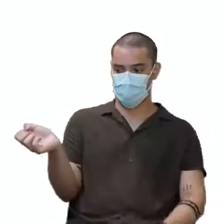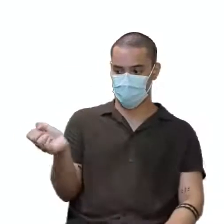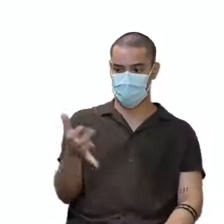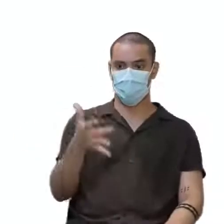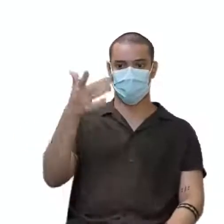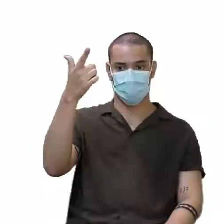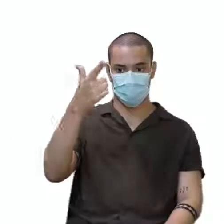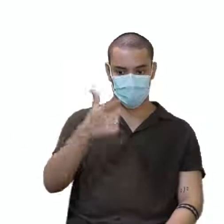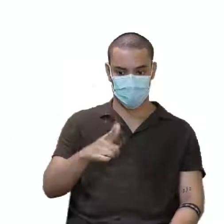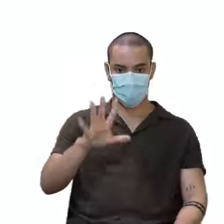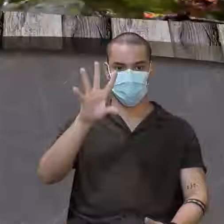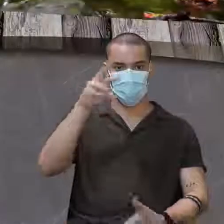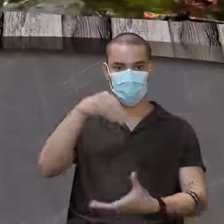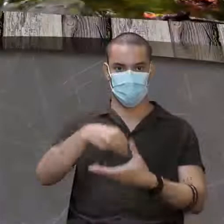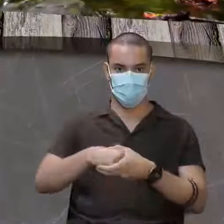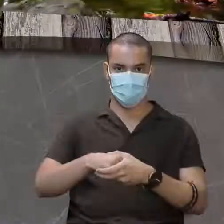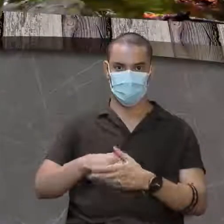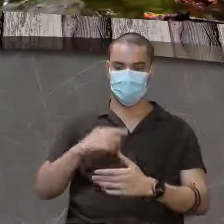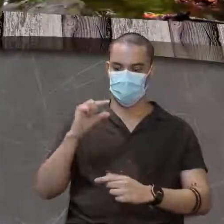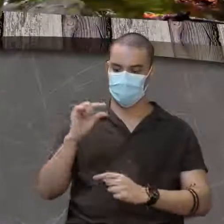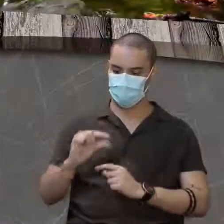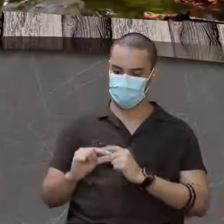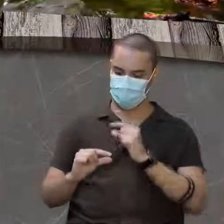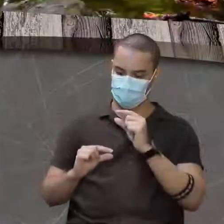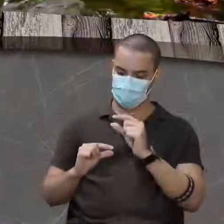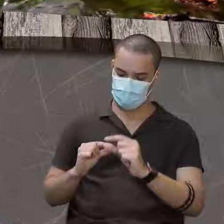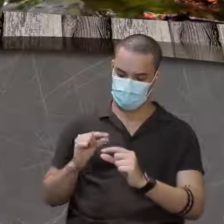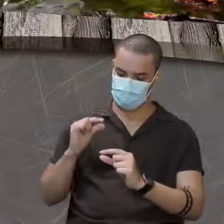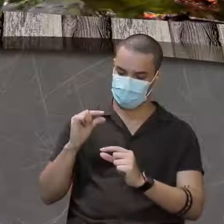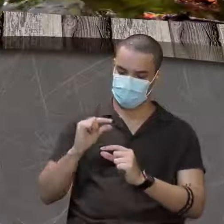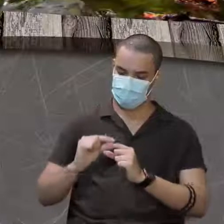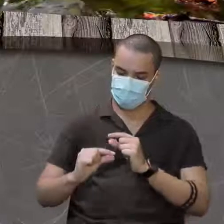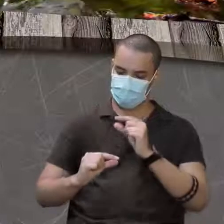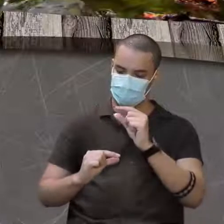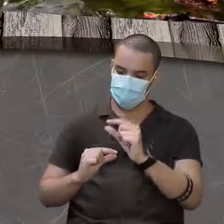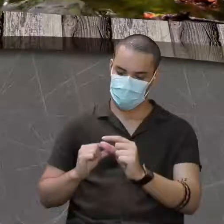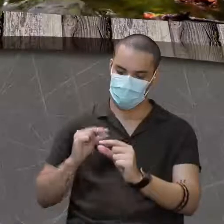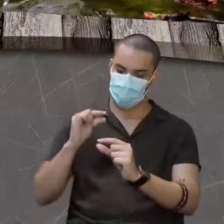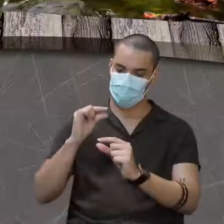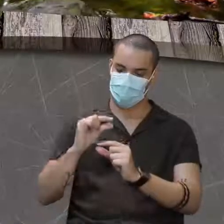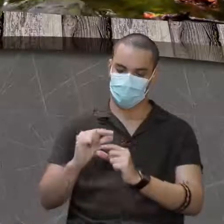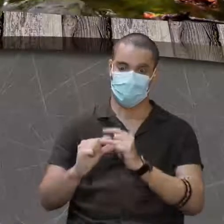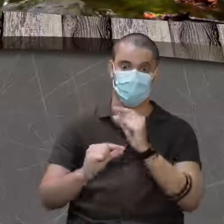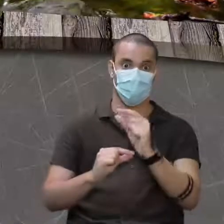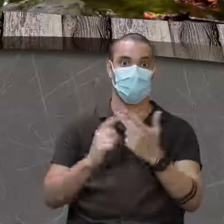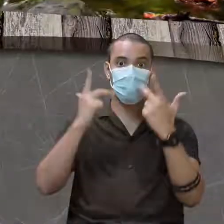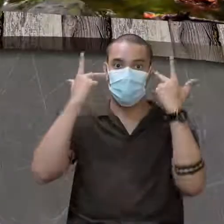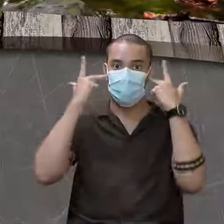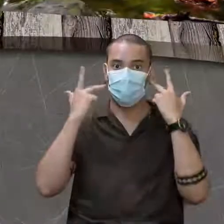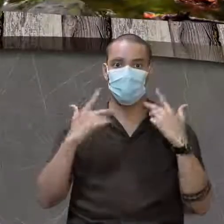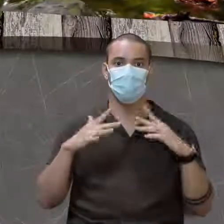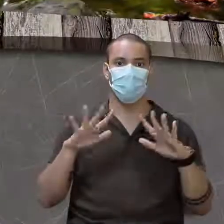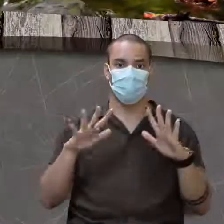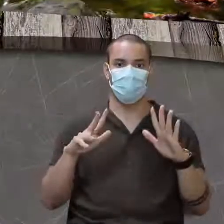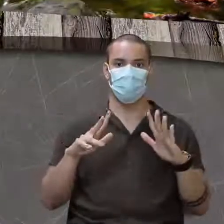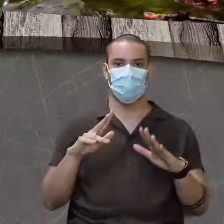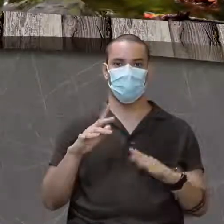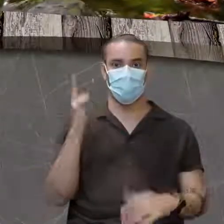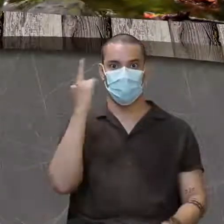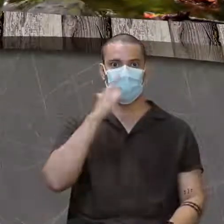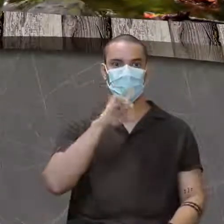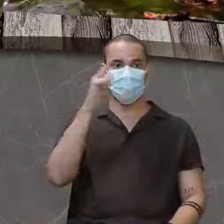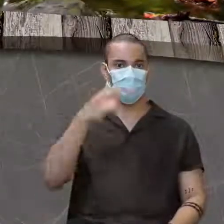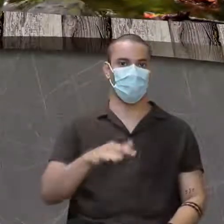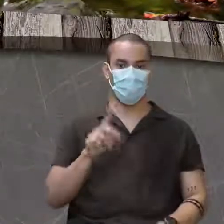novamente, internamente, gradativamente, ela vai começar o seu processo natural de